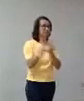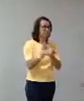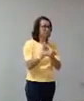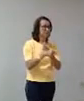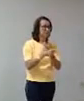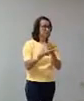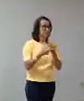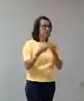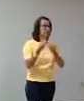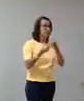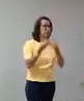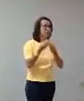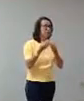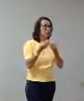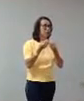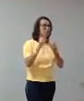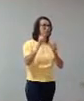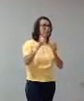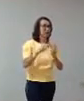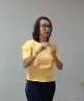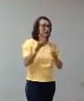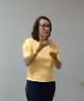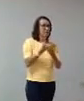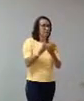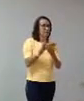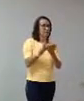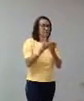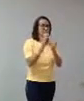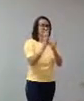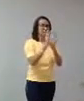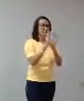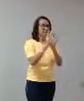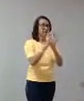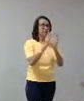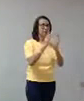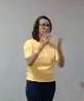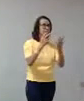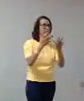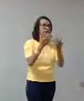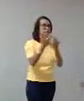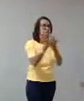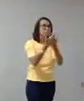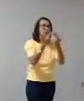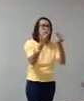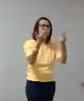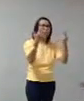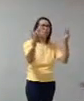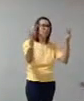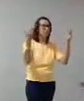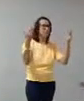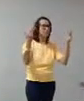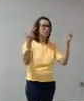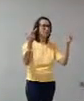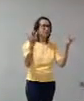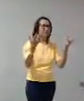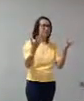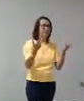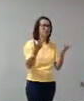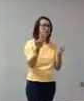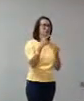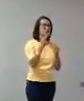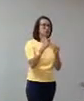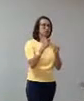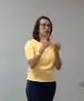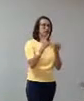usufruir dos padrões. Nosso cérebro está repleto de padrões. E esses padrões não quer dizer que eles sejam